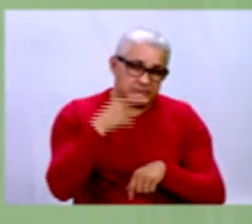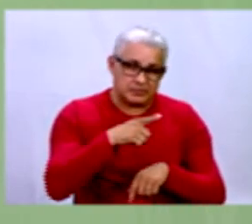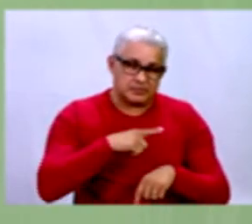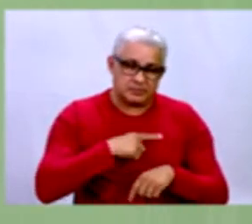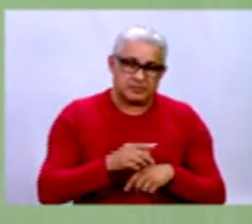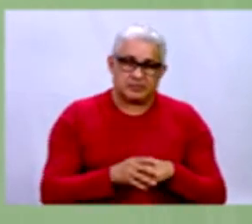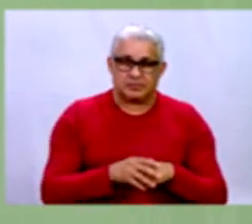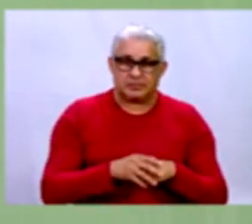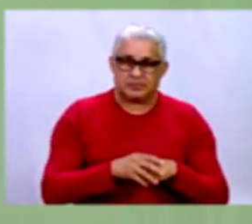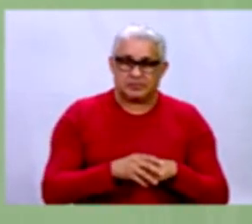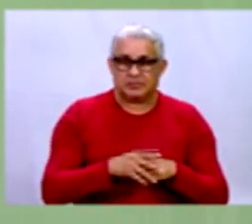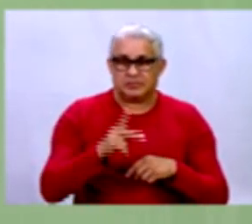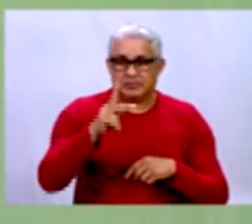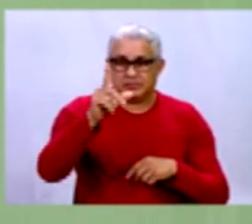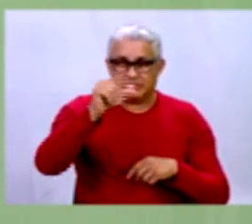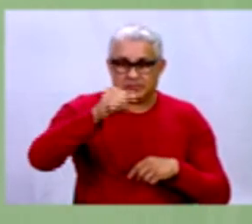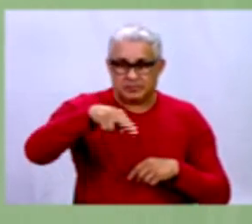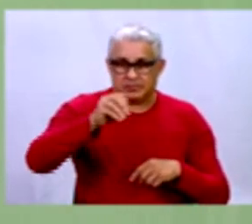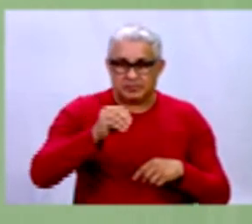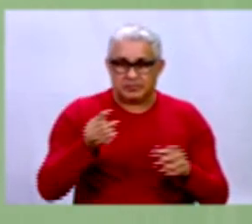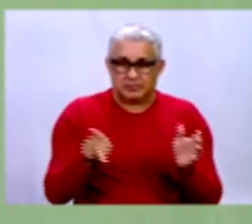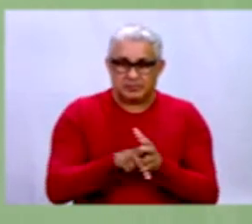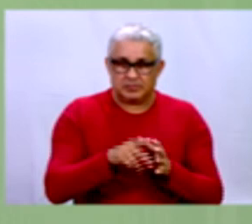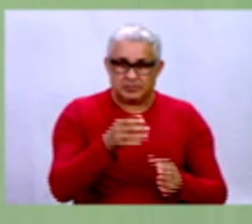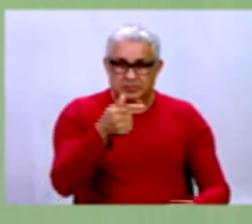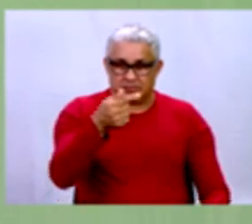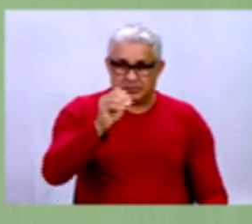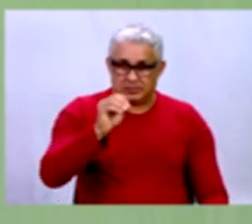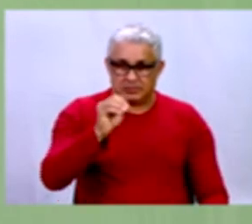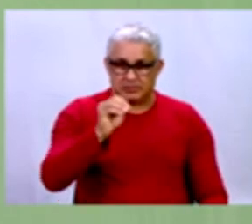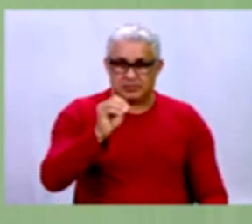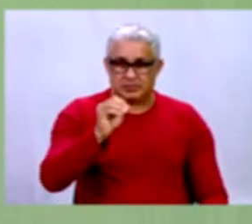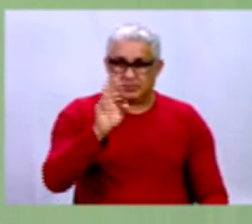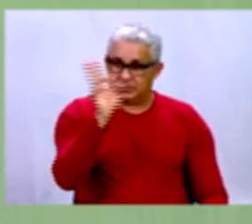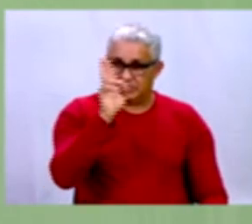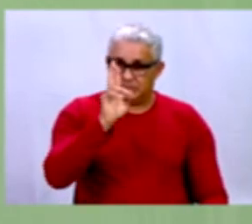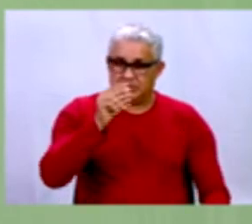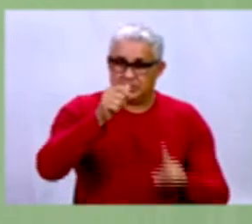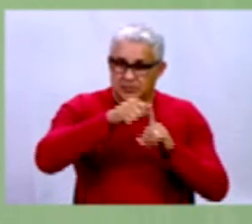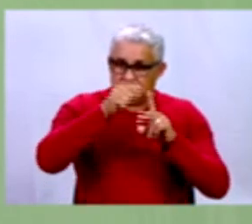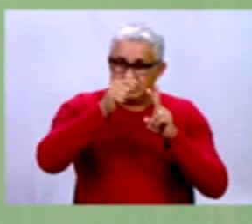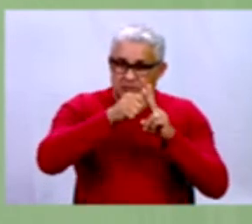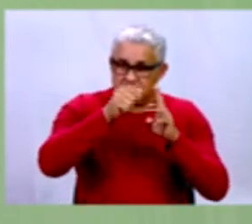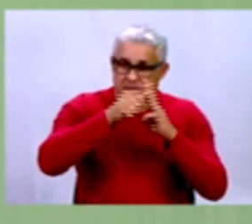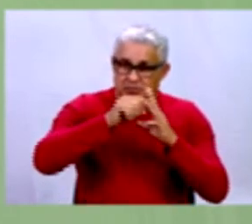de aplicação de R$ 70 mensais e que a taxa de juros é de